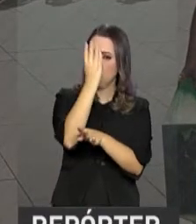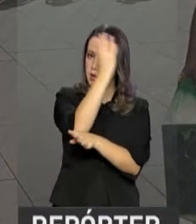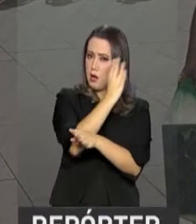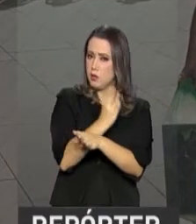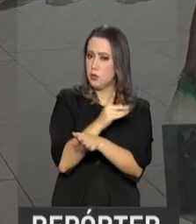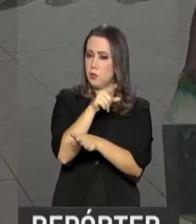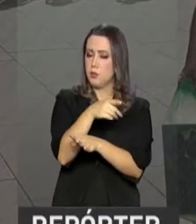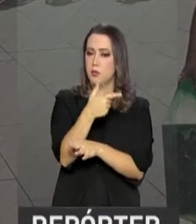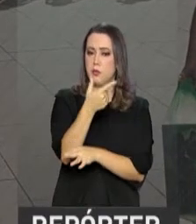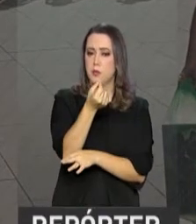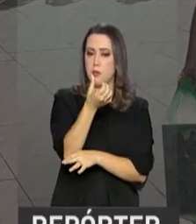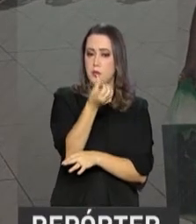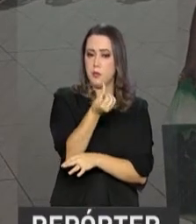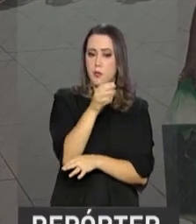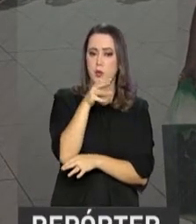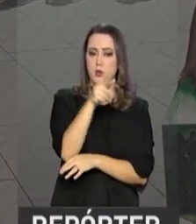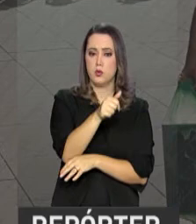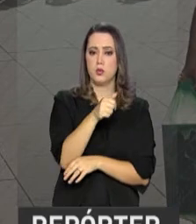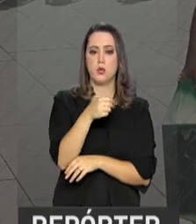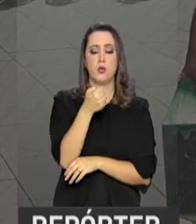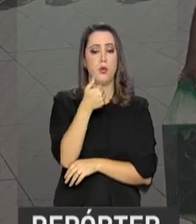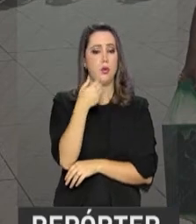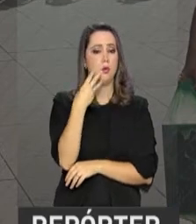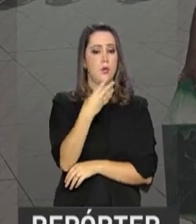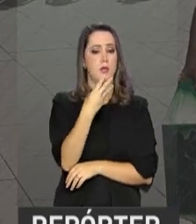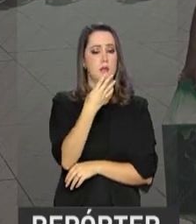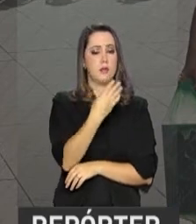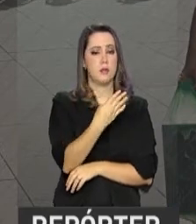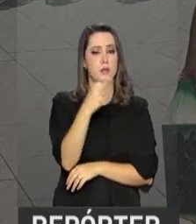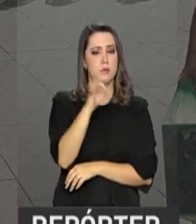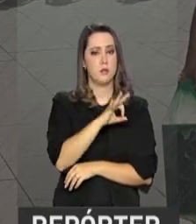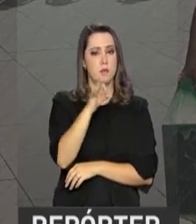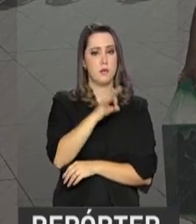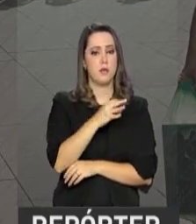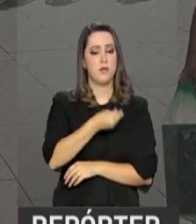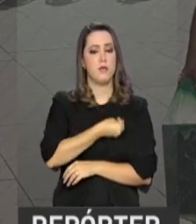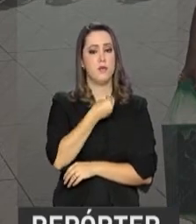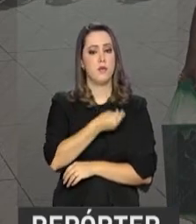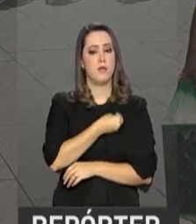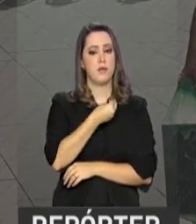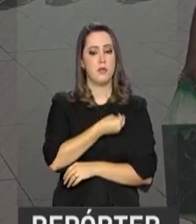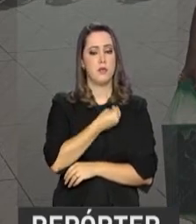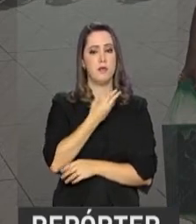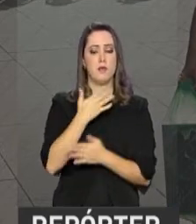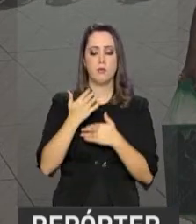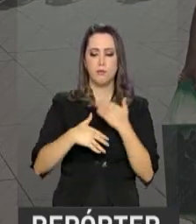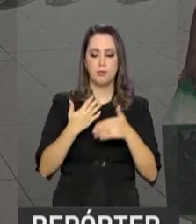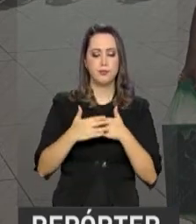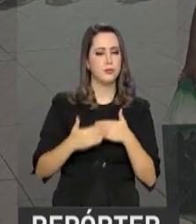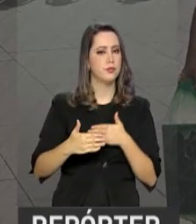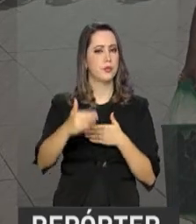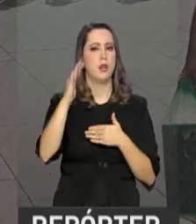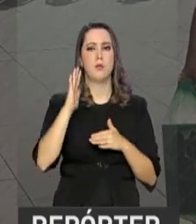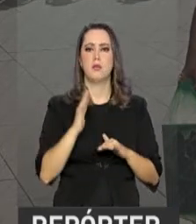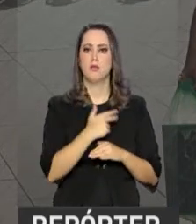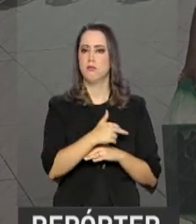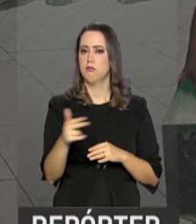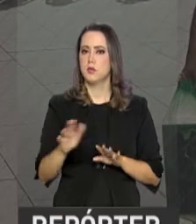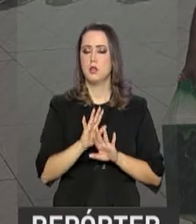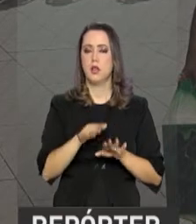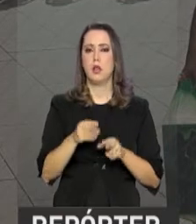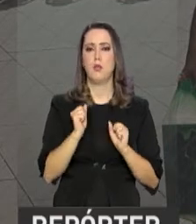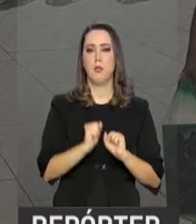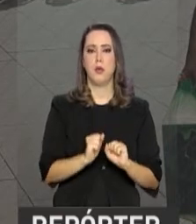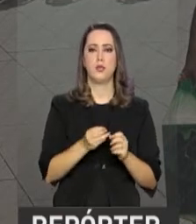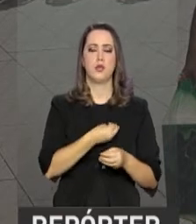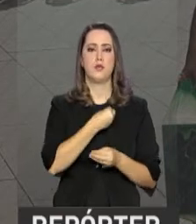2016 desse total quase 34% se estabeleceram no país de maneira permanente com autorização de estadia